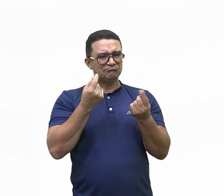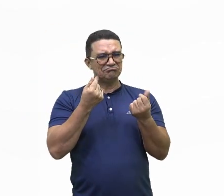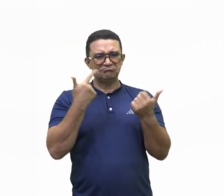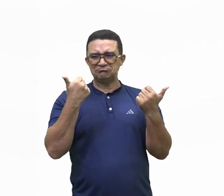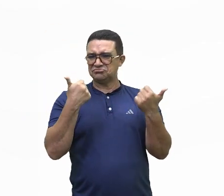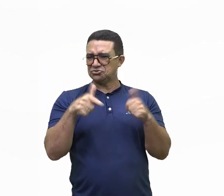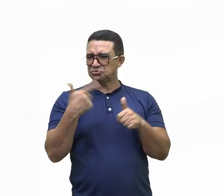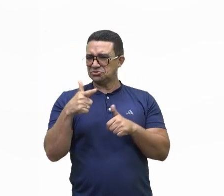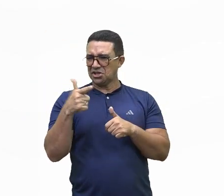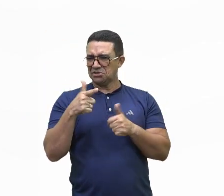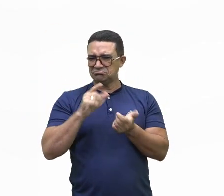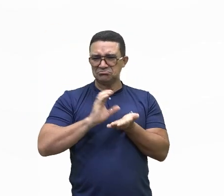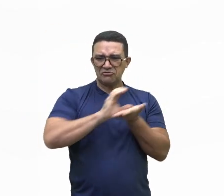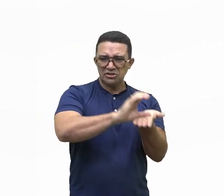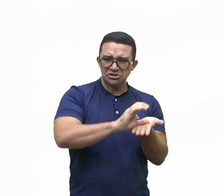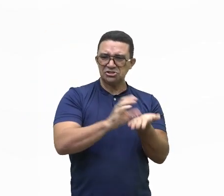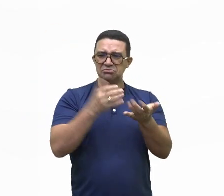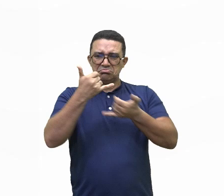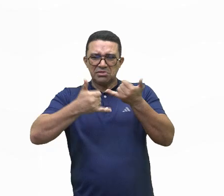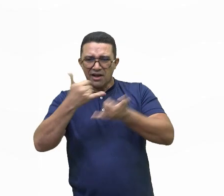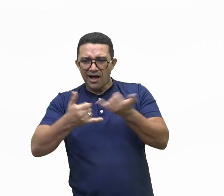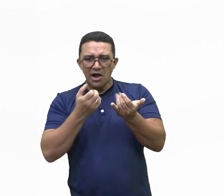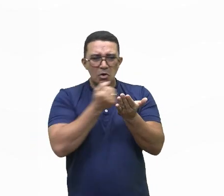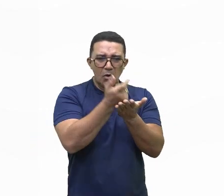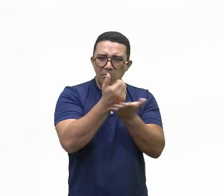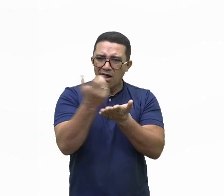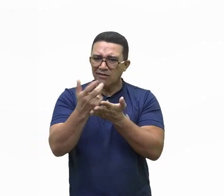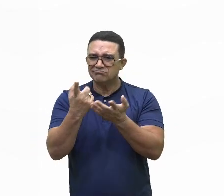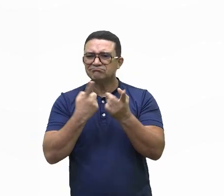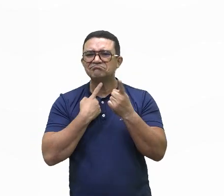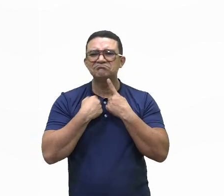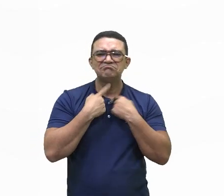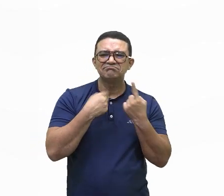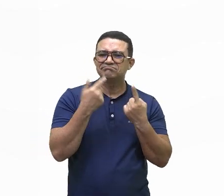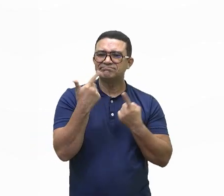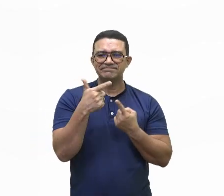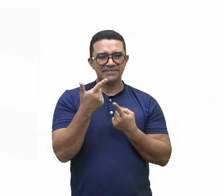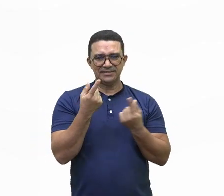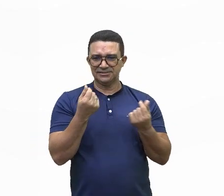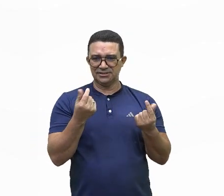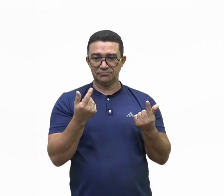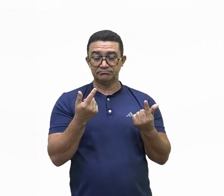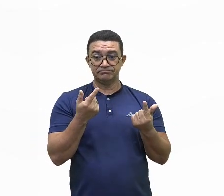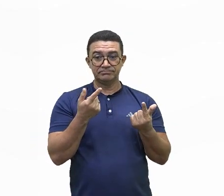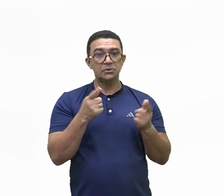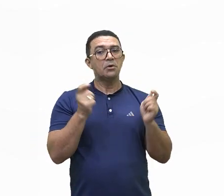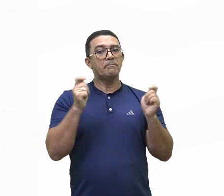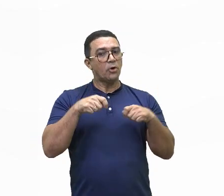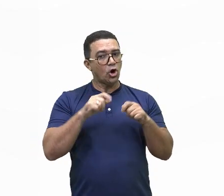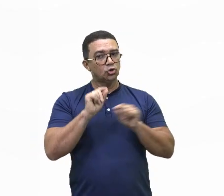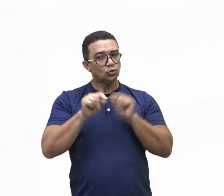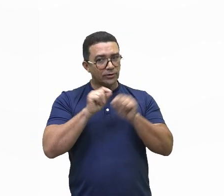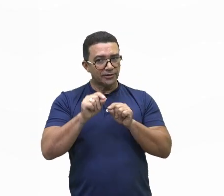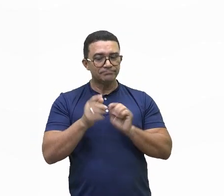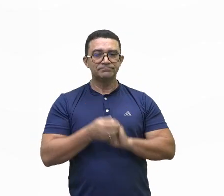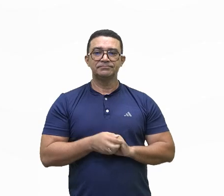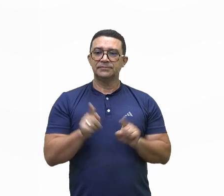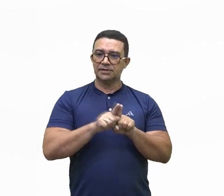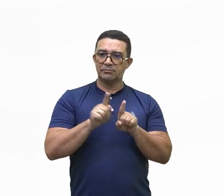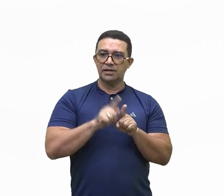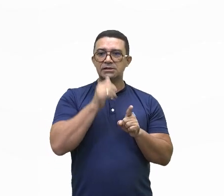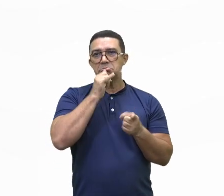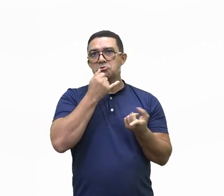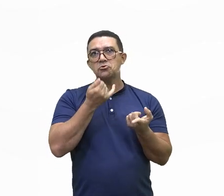para o seu lazer, para comprar alguma coisa que deseja. O que você pode fazer? Você pode buscar uma renda alternativa, você